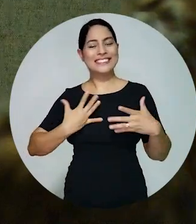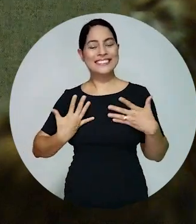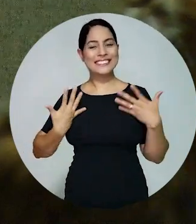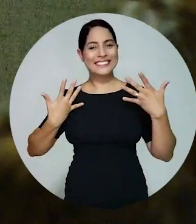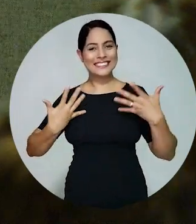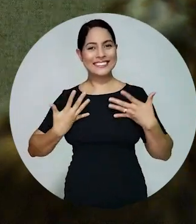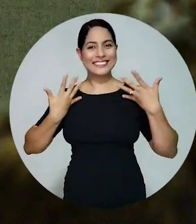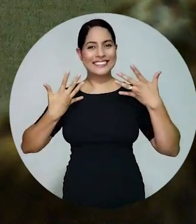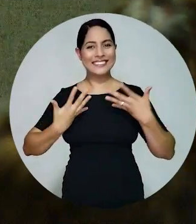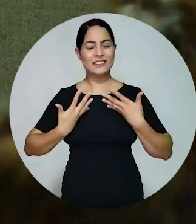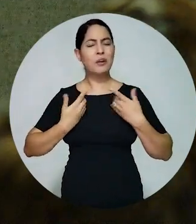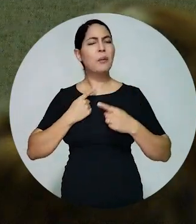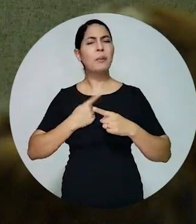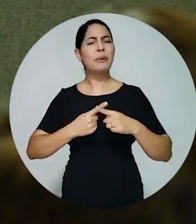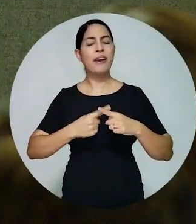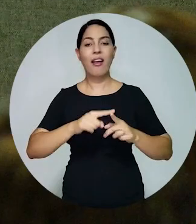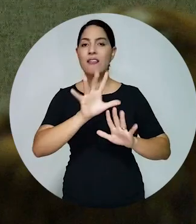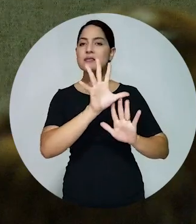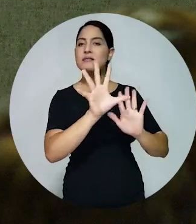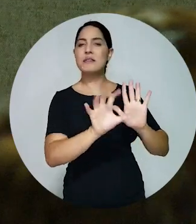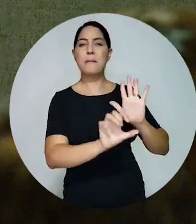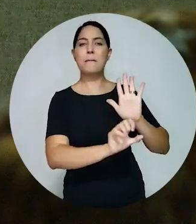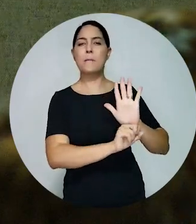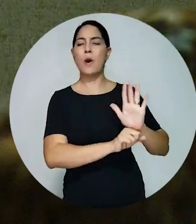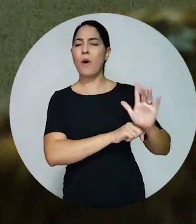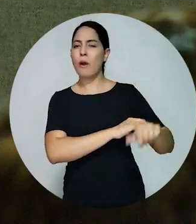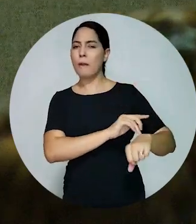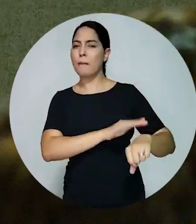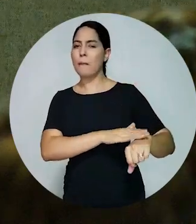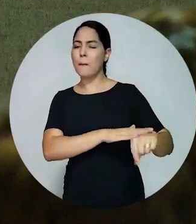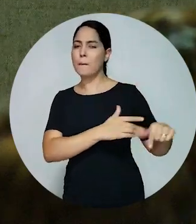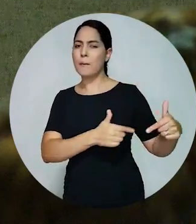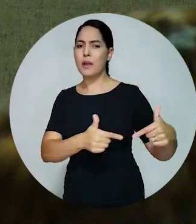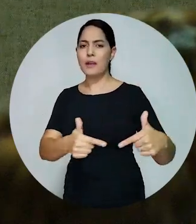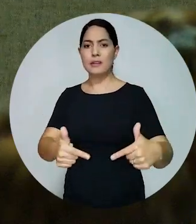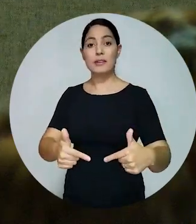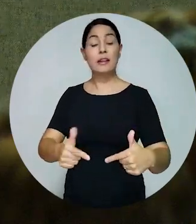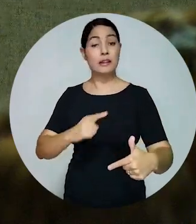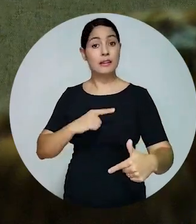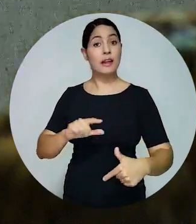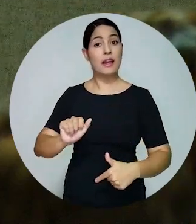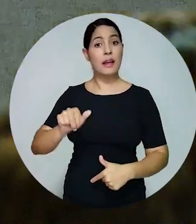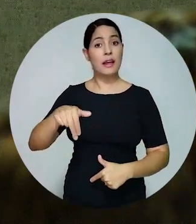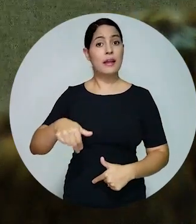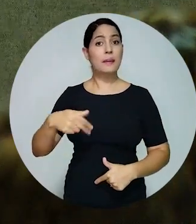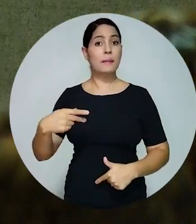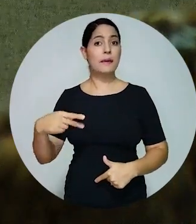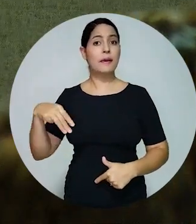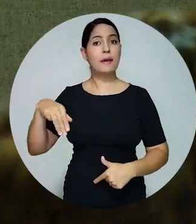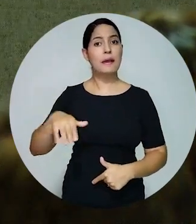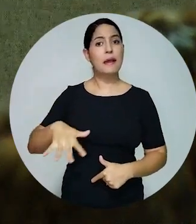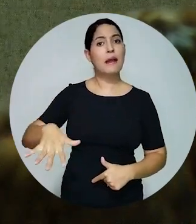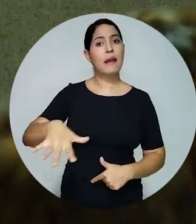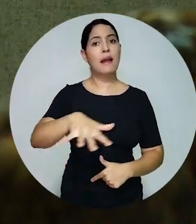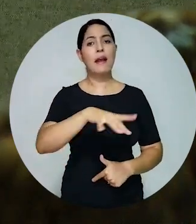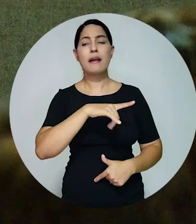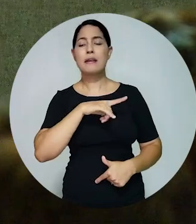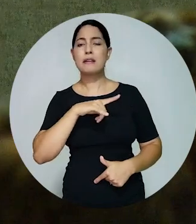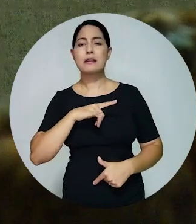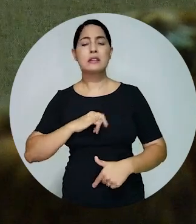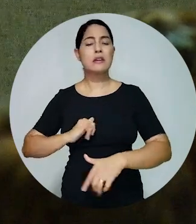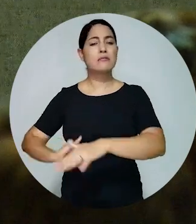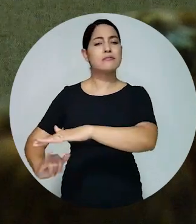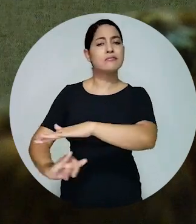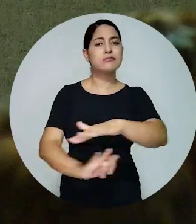alegria ainda maior pelo momento simbólico de que se reveste não apenas para a NPM, mas para